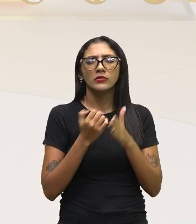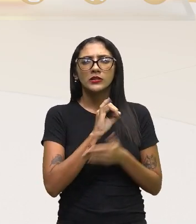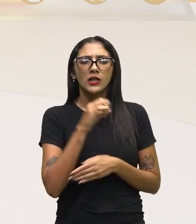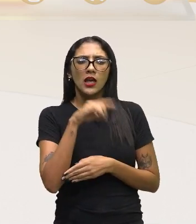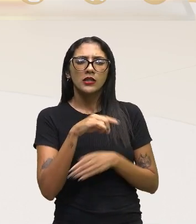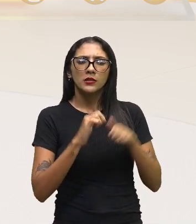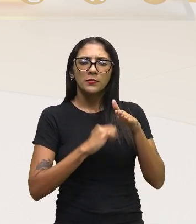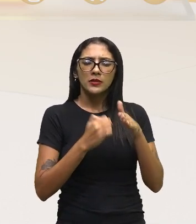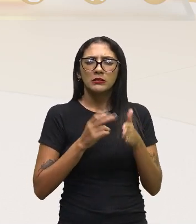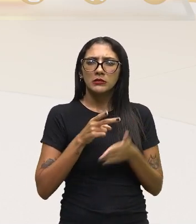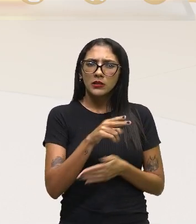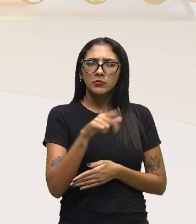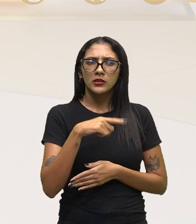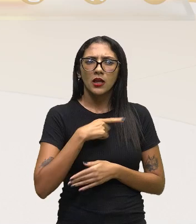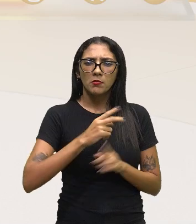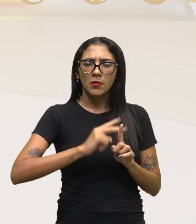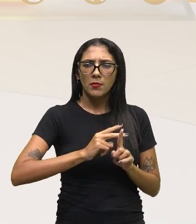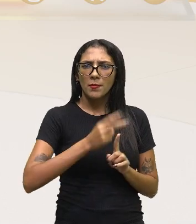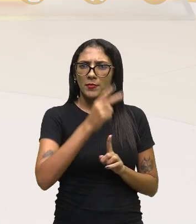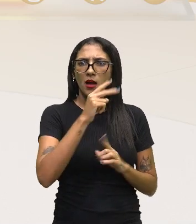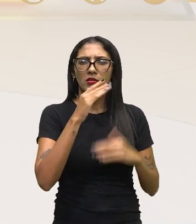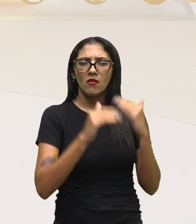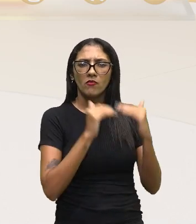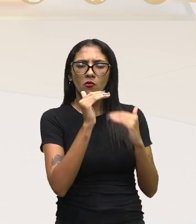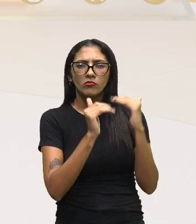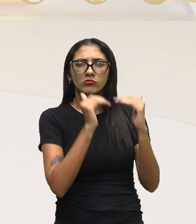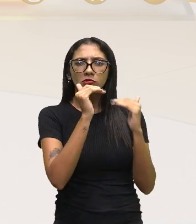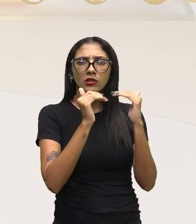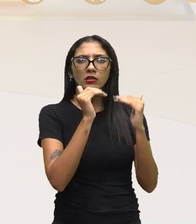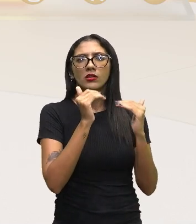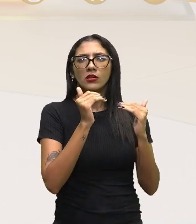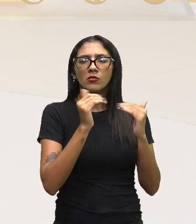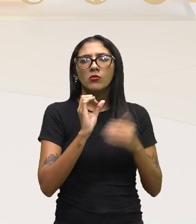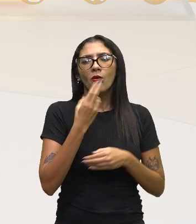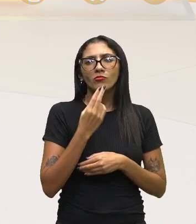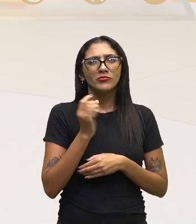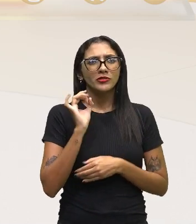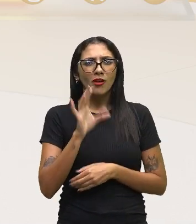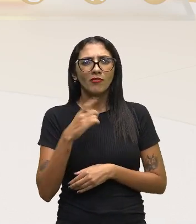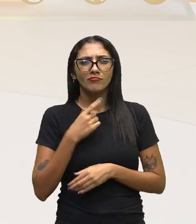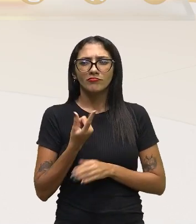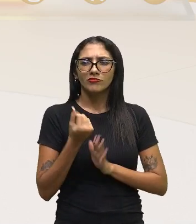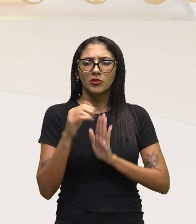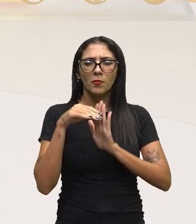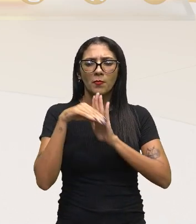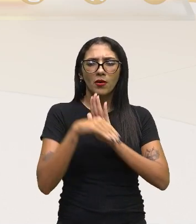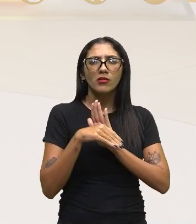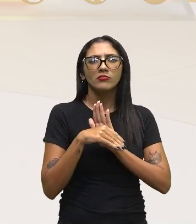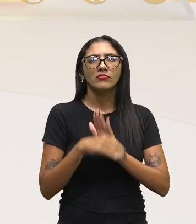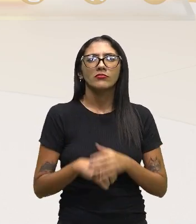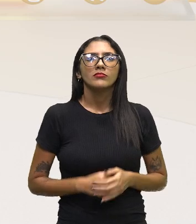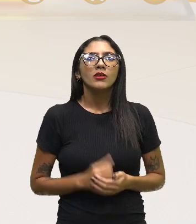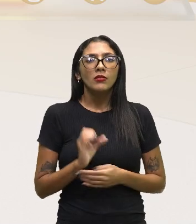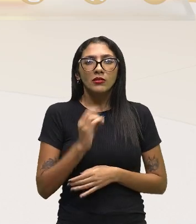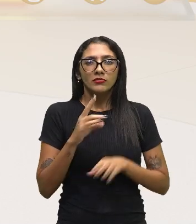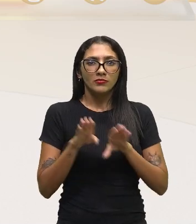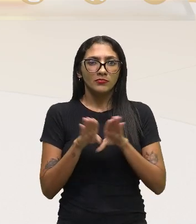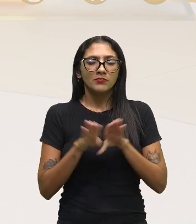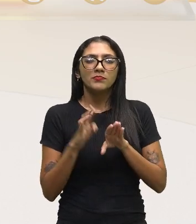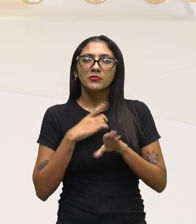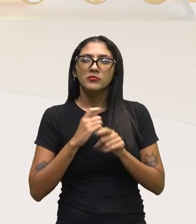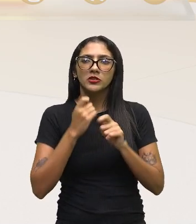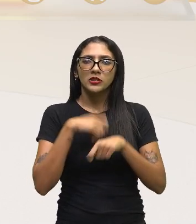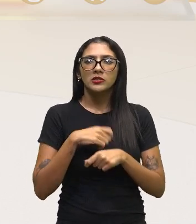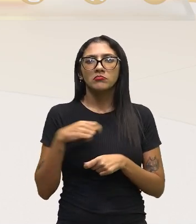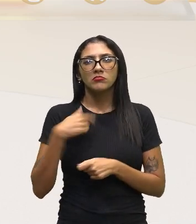empresa sempre vem crescendo, se ela vem sempre tendo prejuízo. E você tem que estar ciente de que quando você compra